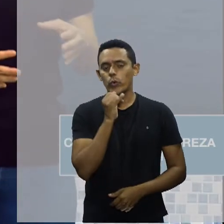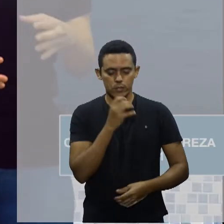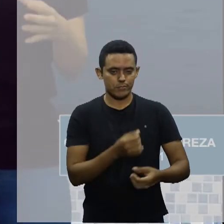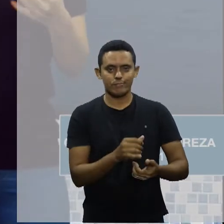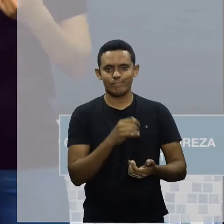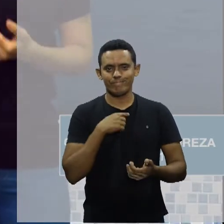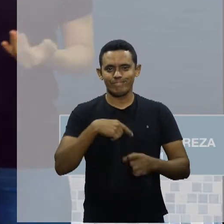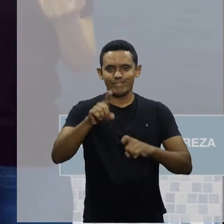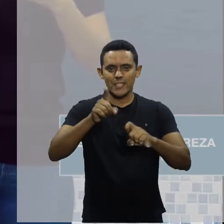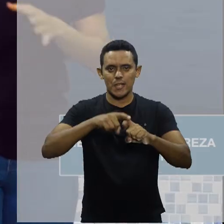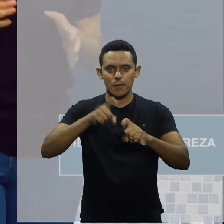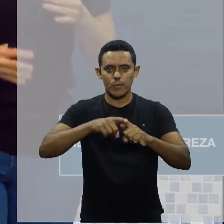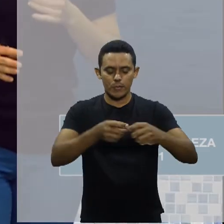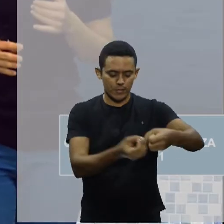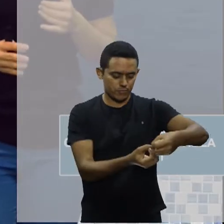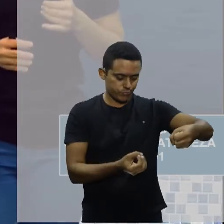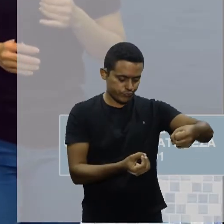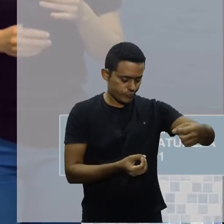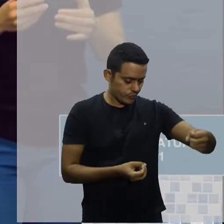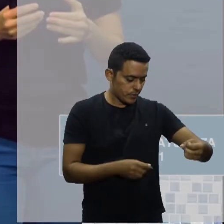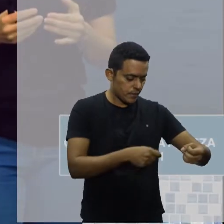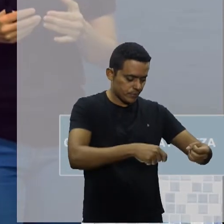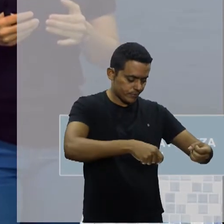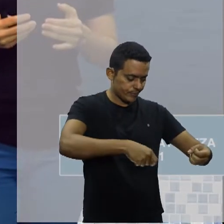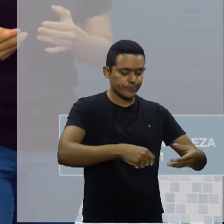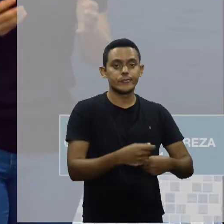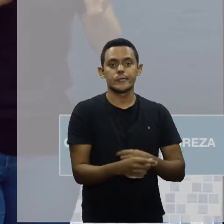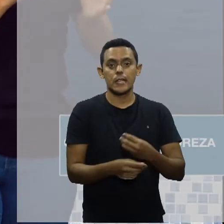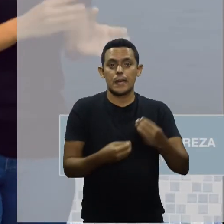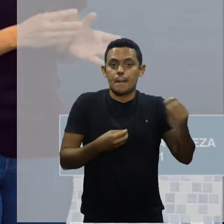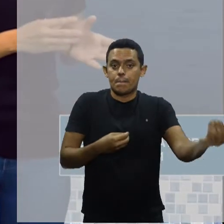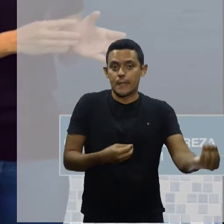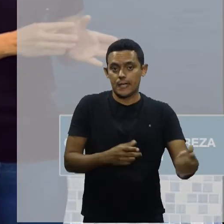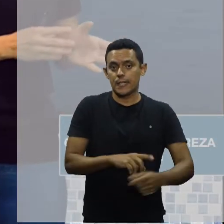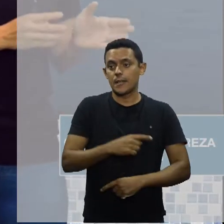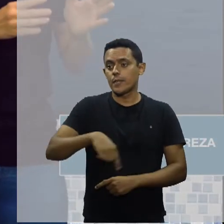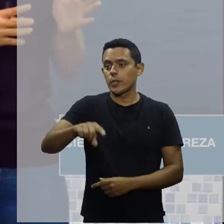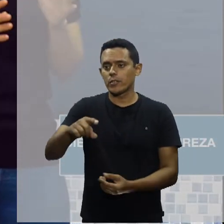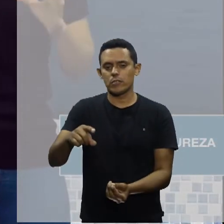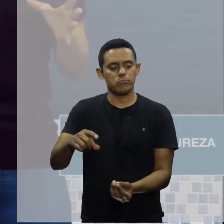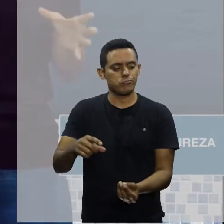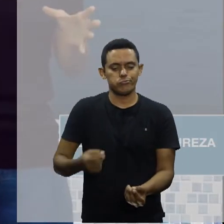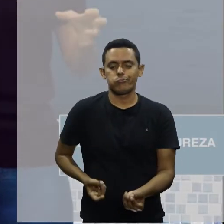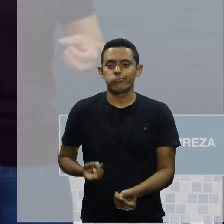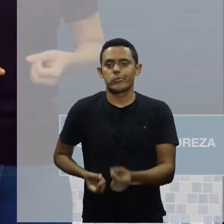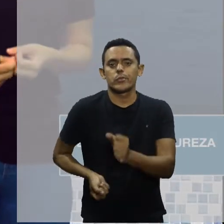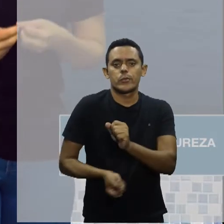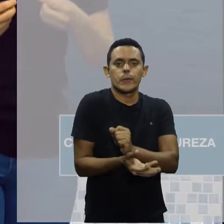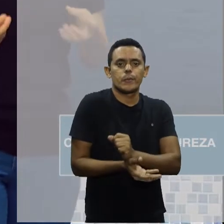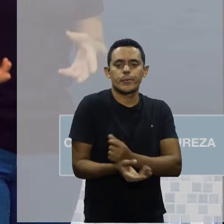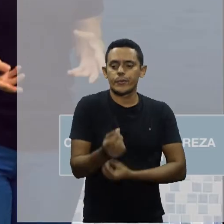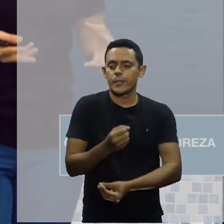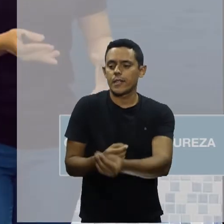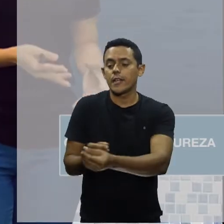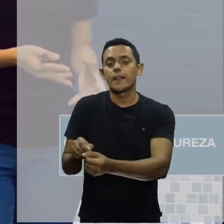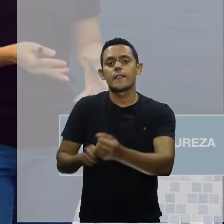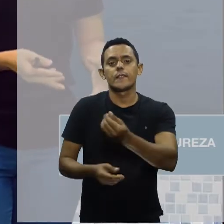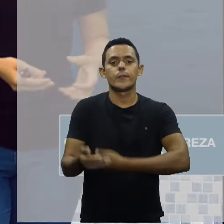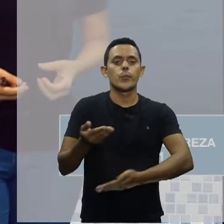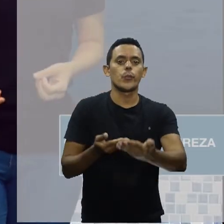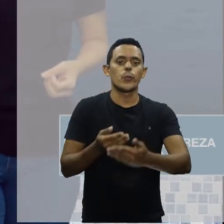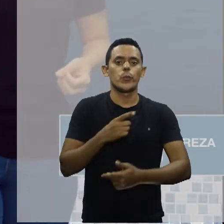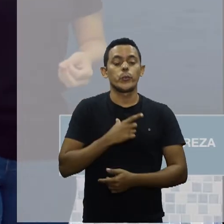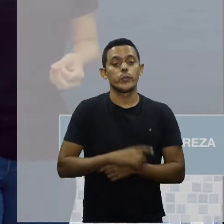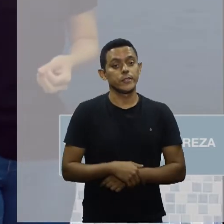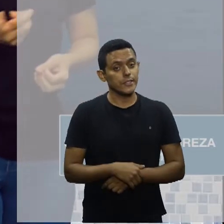passava para o outro. Então, isso era fake news no passado. Hoje em dia, hoje em dia, as fake news tem um impacto muito maior. Por quê?